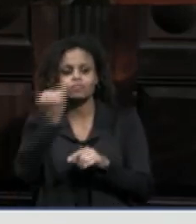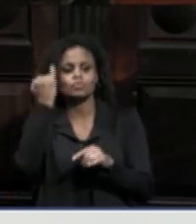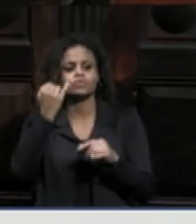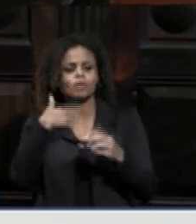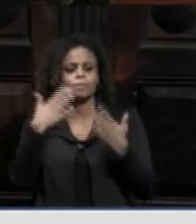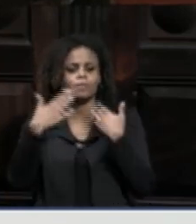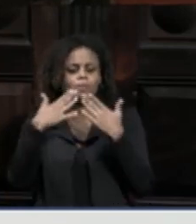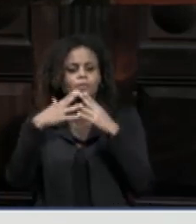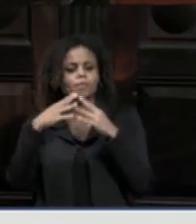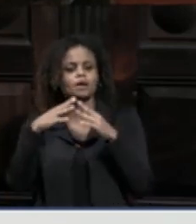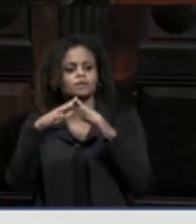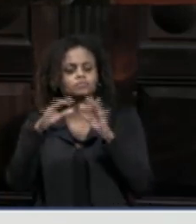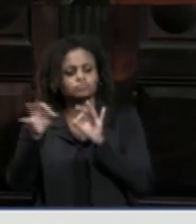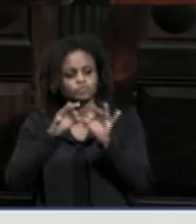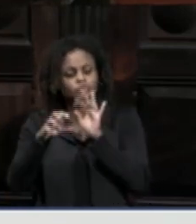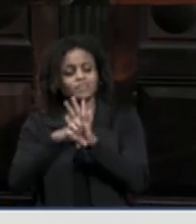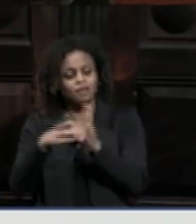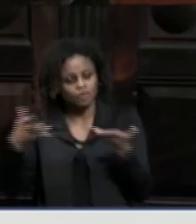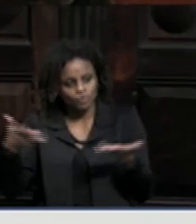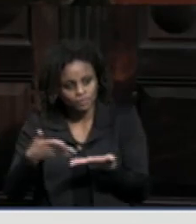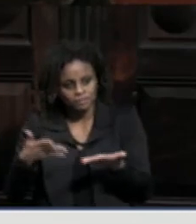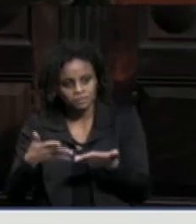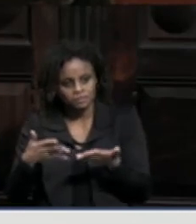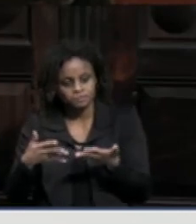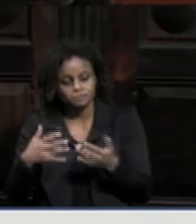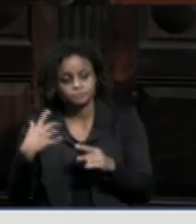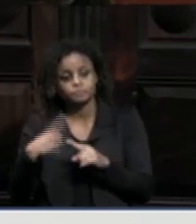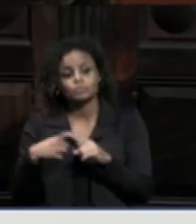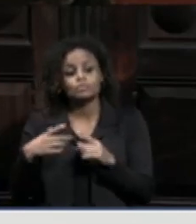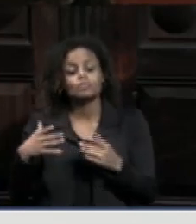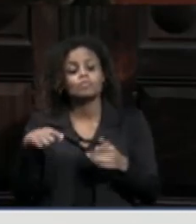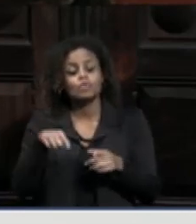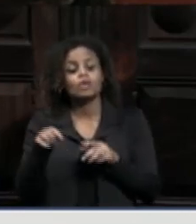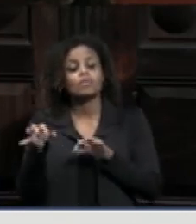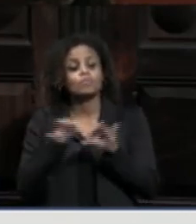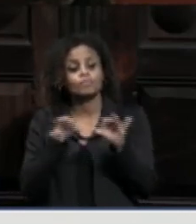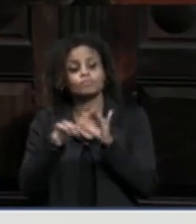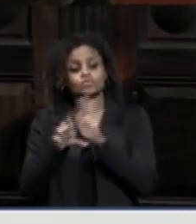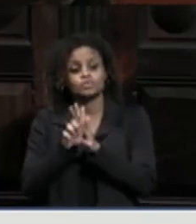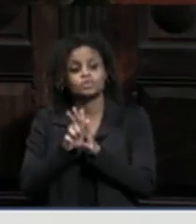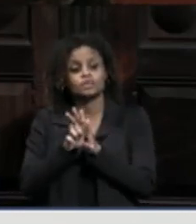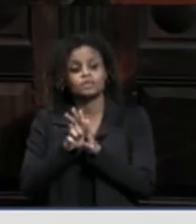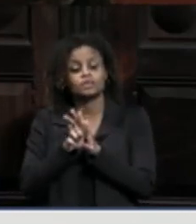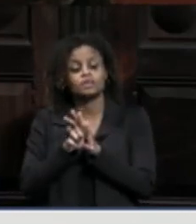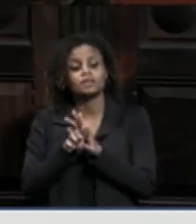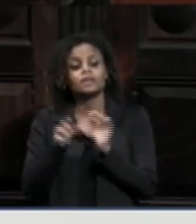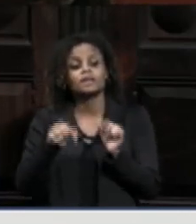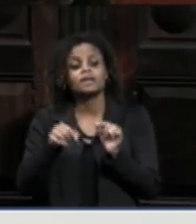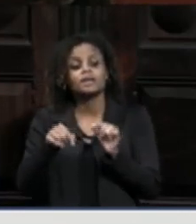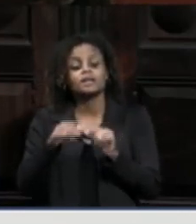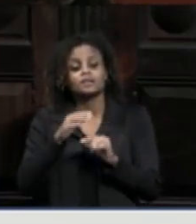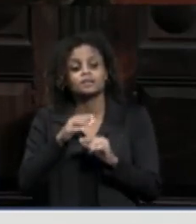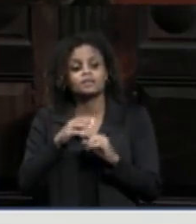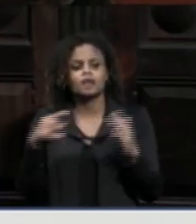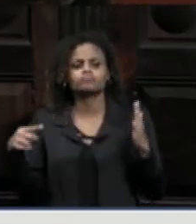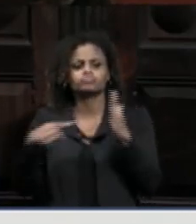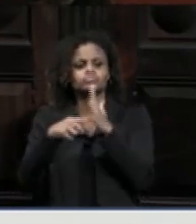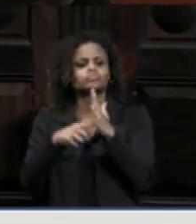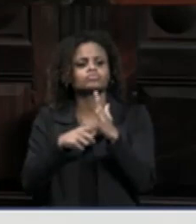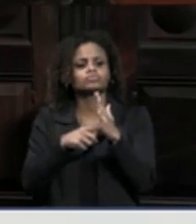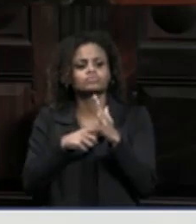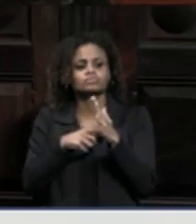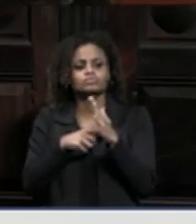projeto, obviamente, que ele interfere numa dinâmica de controle do governo sobre a FATEC. É um projeto que dá